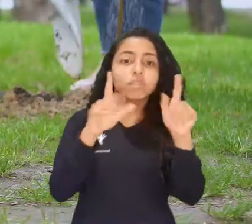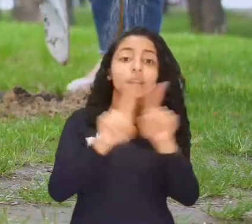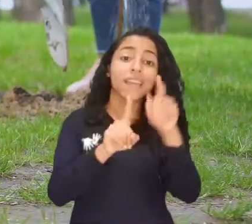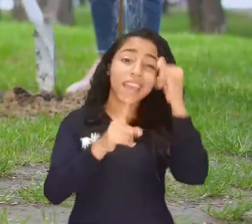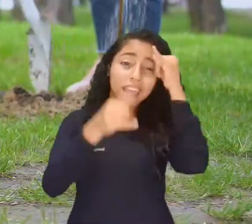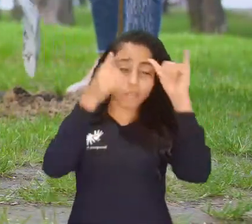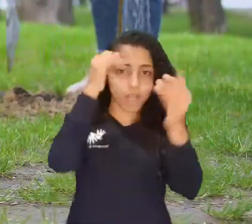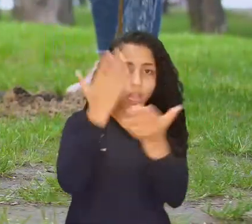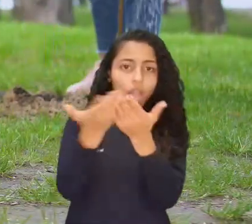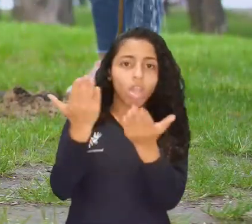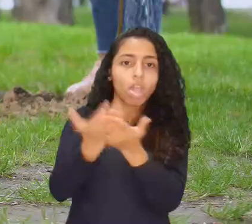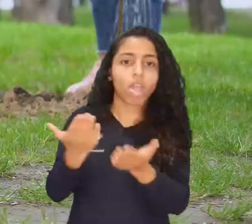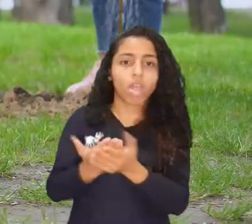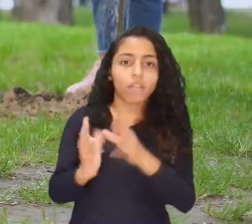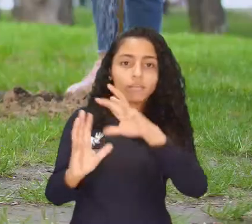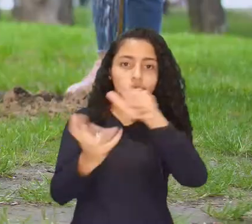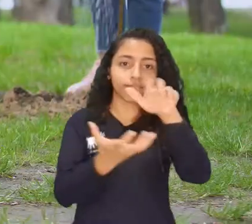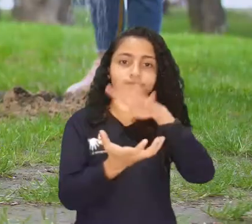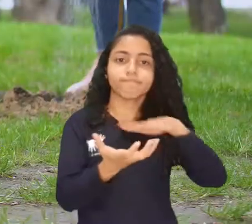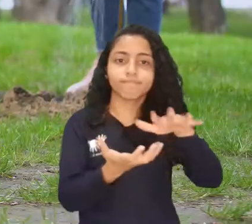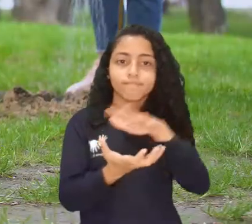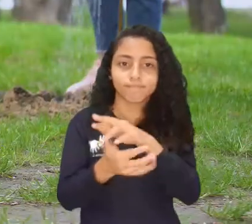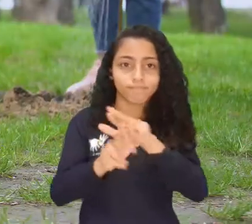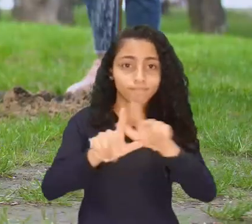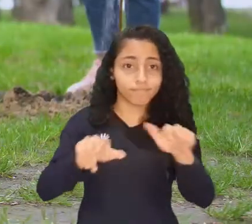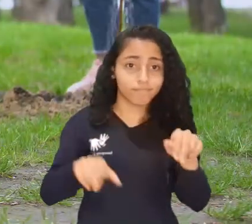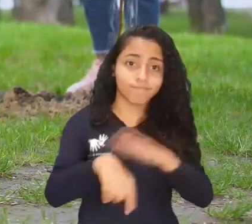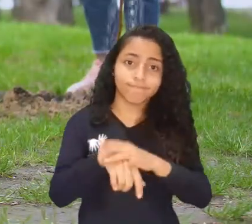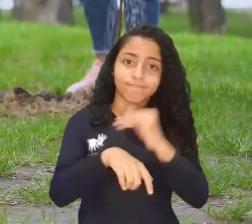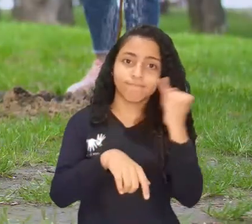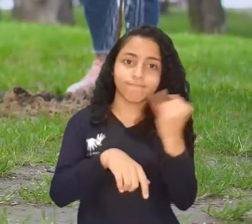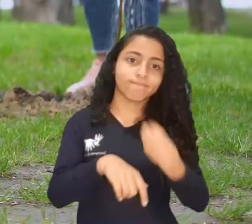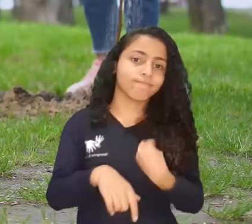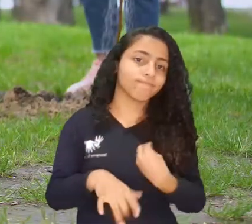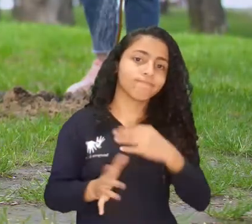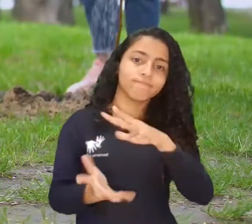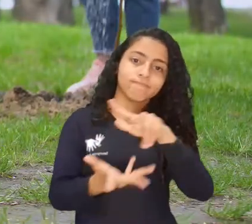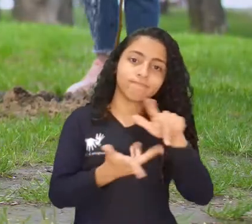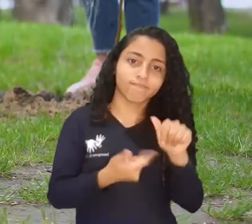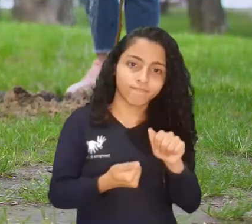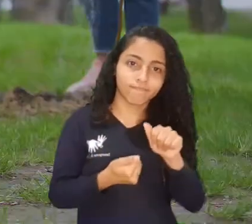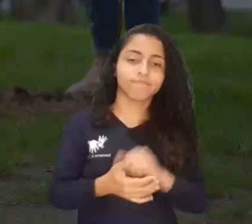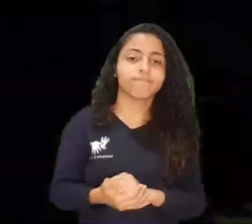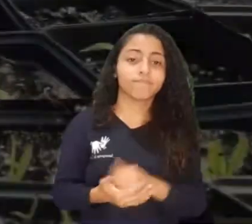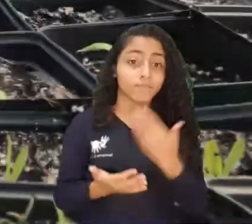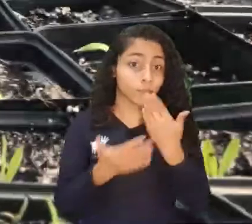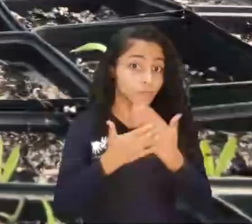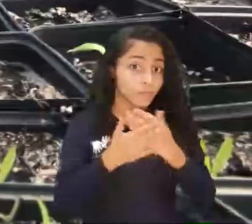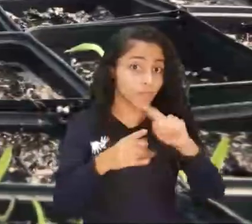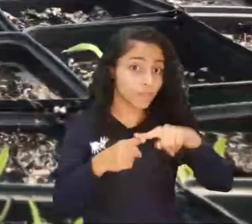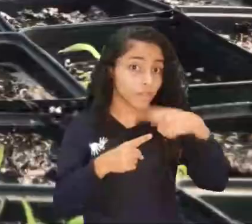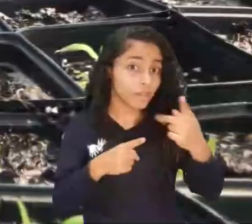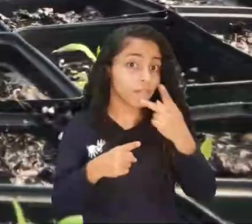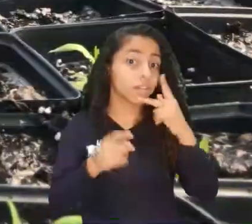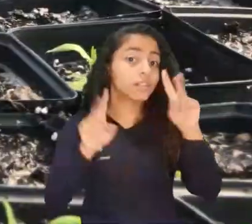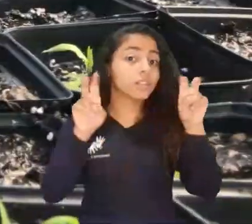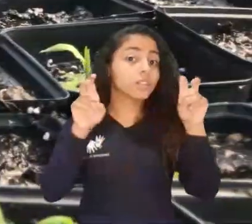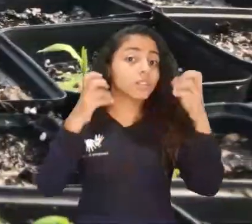a perda de espécies e de serviços ecossistêmicos tão importantes para a vida na Terra. Na